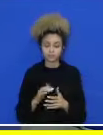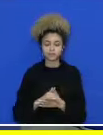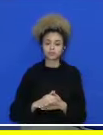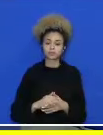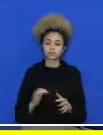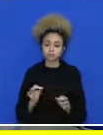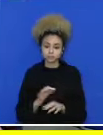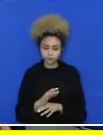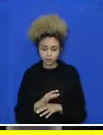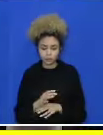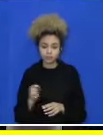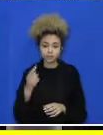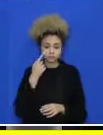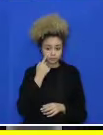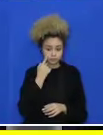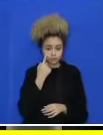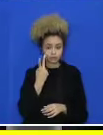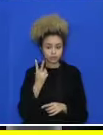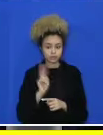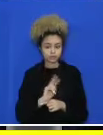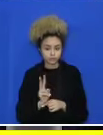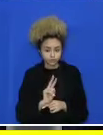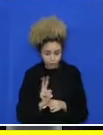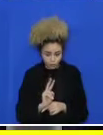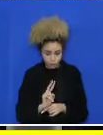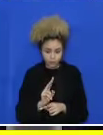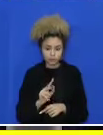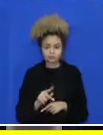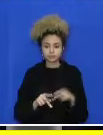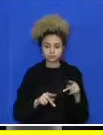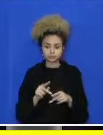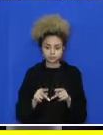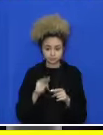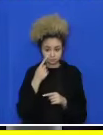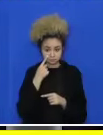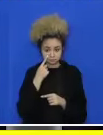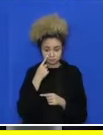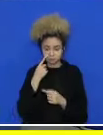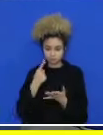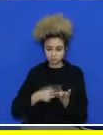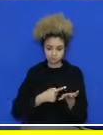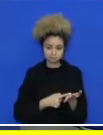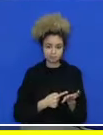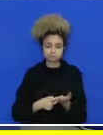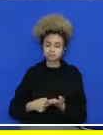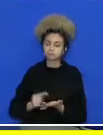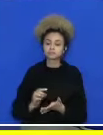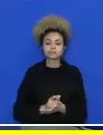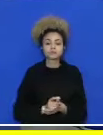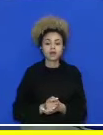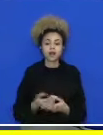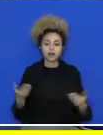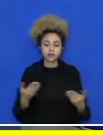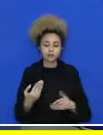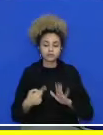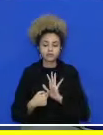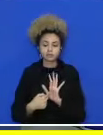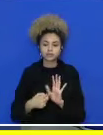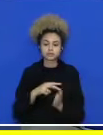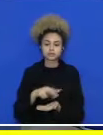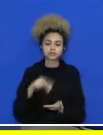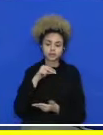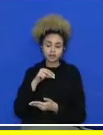procedimento de reabastecimento do globo acompanhado pelas auditoras populares, a Ágata e a Aline. Passaremos agora então ao